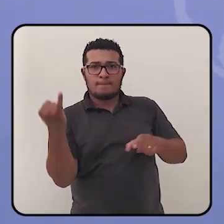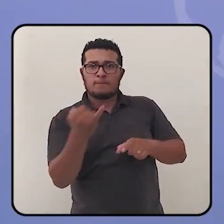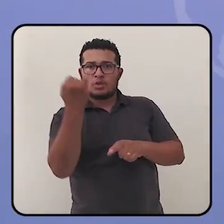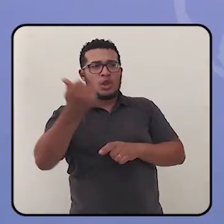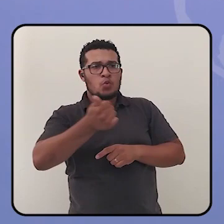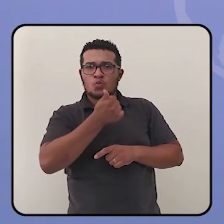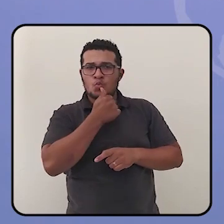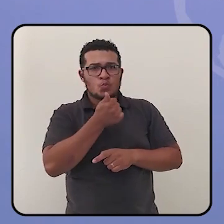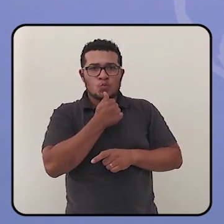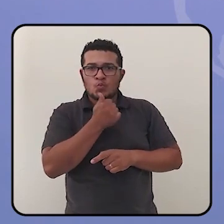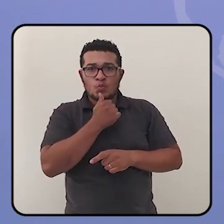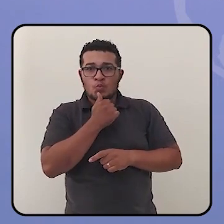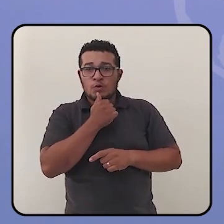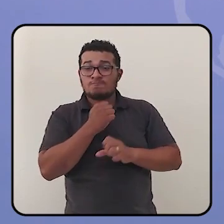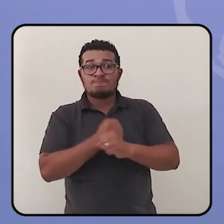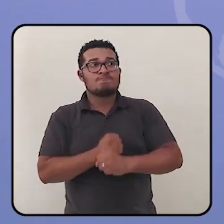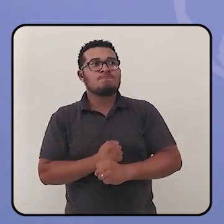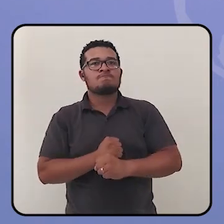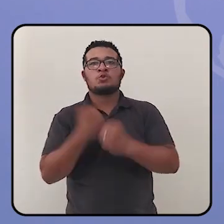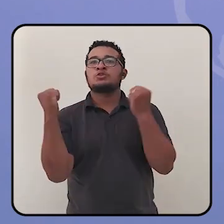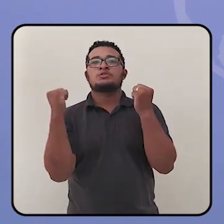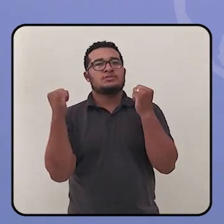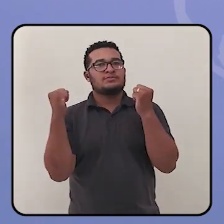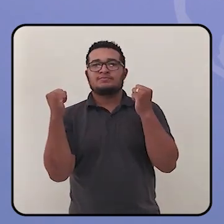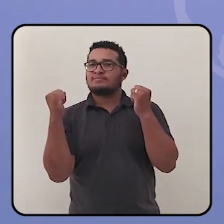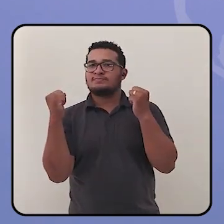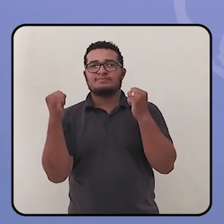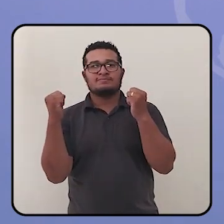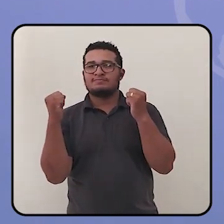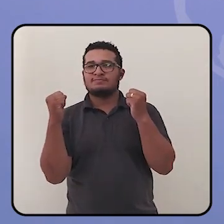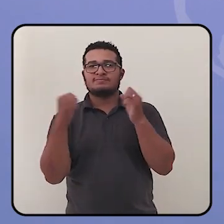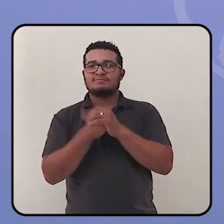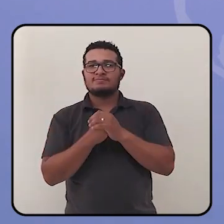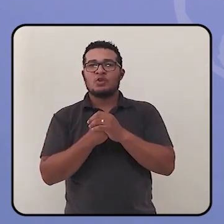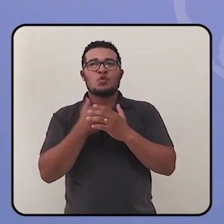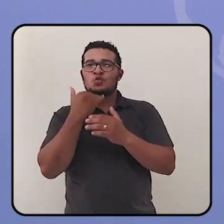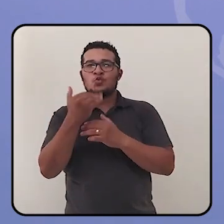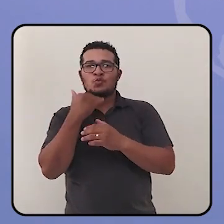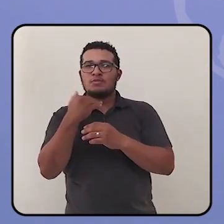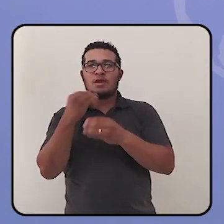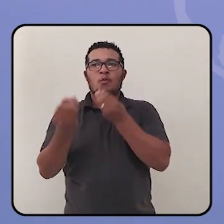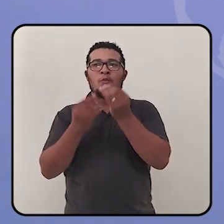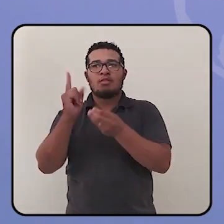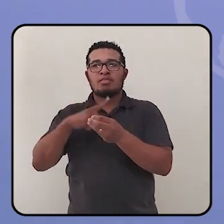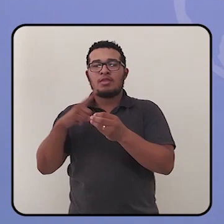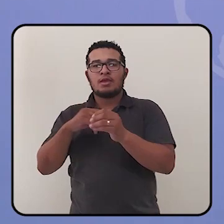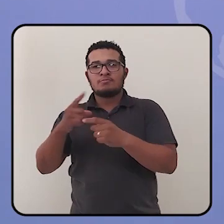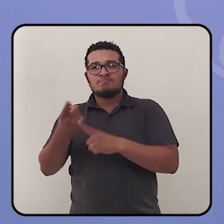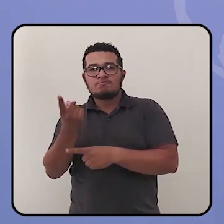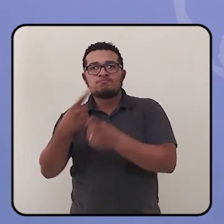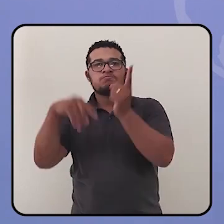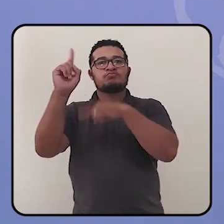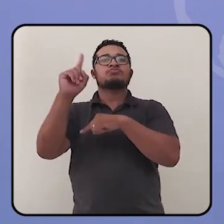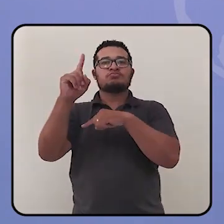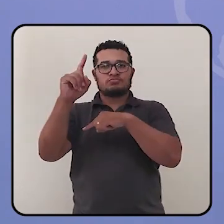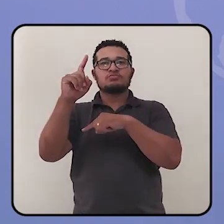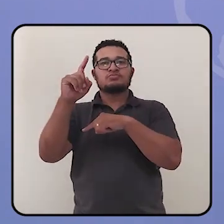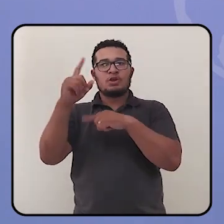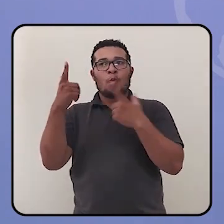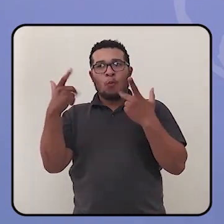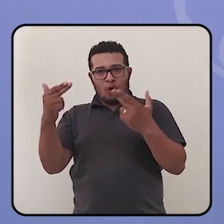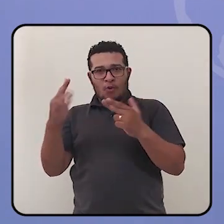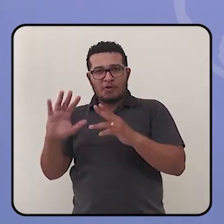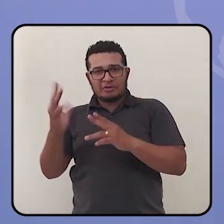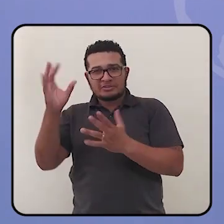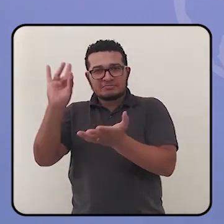importantes esses burgueses não seria possível o p o processo de renascimento como